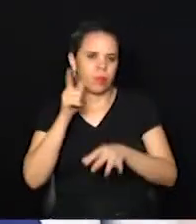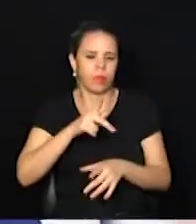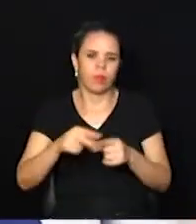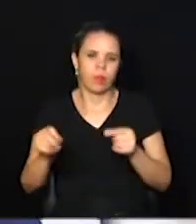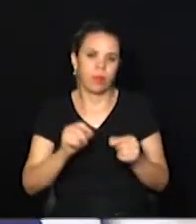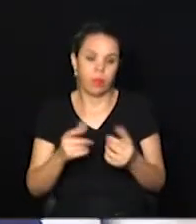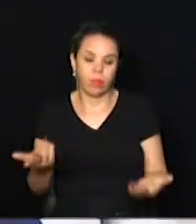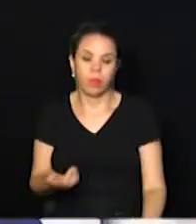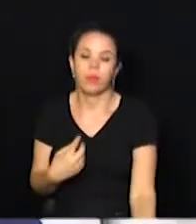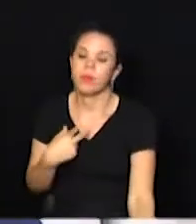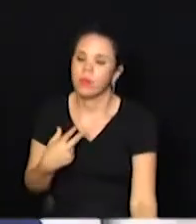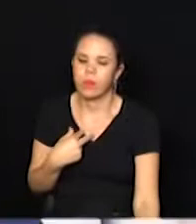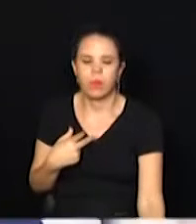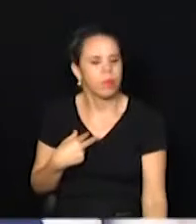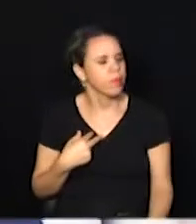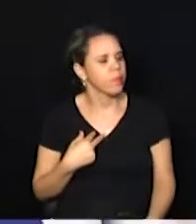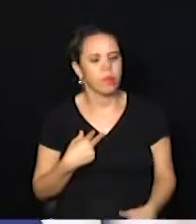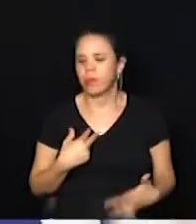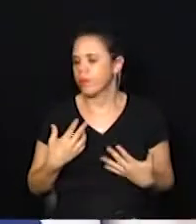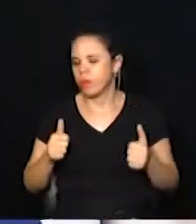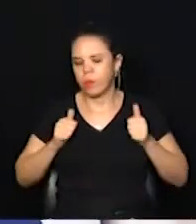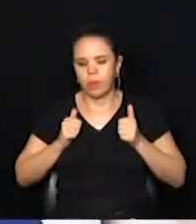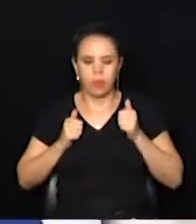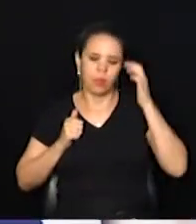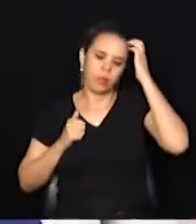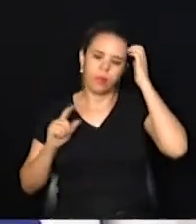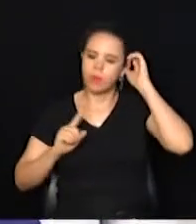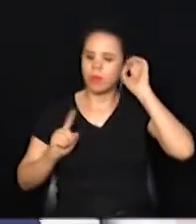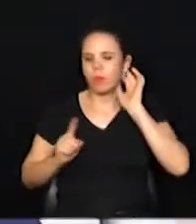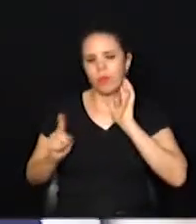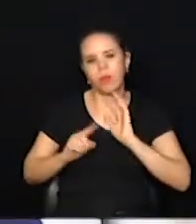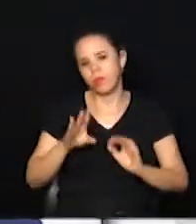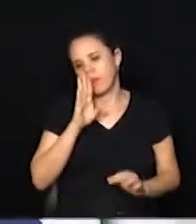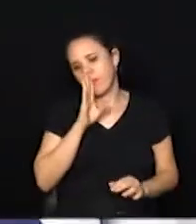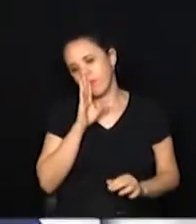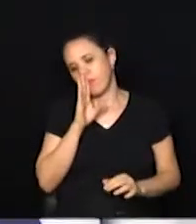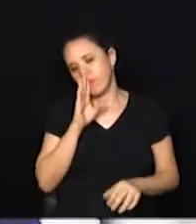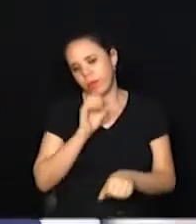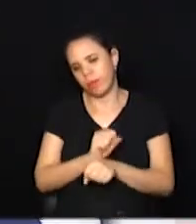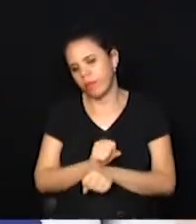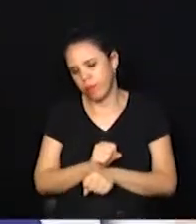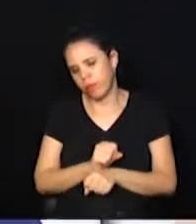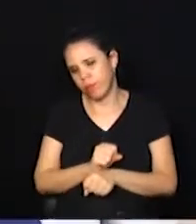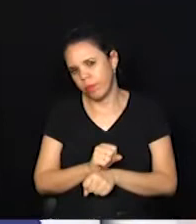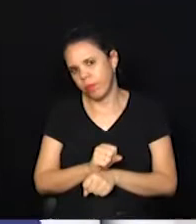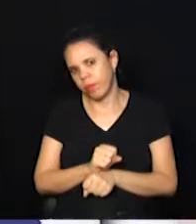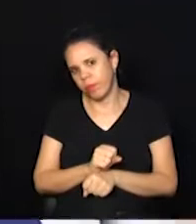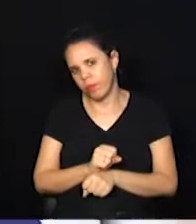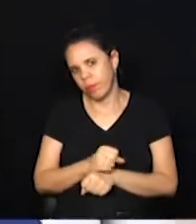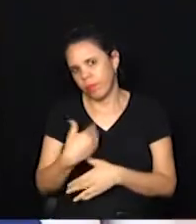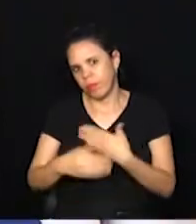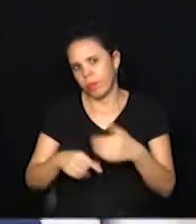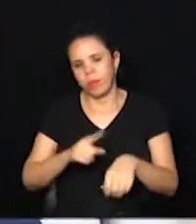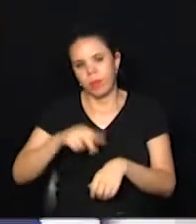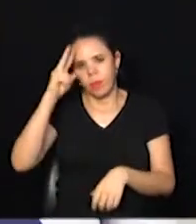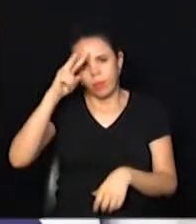Então, nós não podemos, sob hipótese alguma, descansar, nos silenciarmos, parar de, a cada momento,